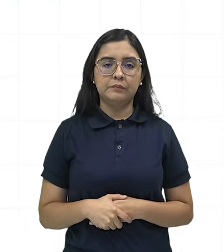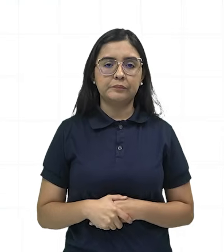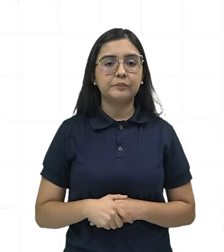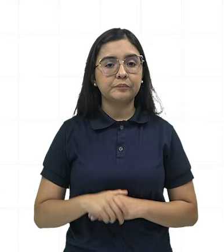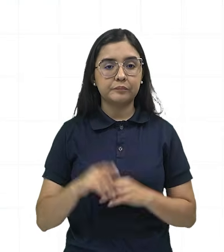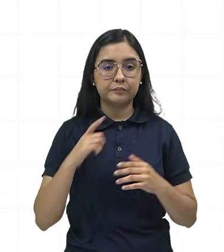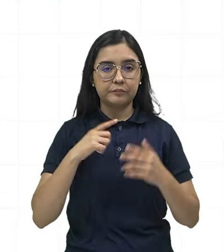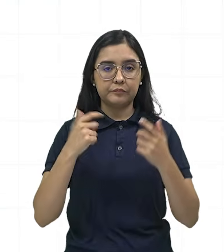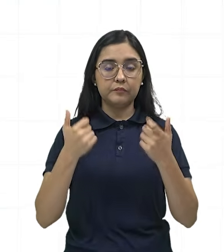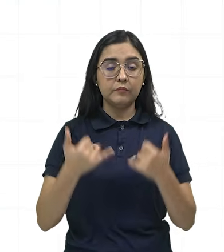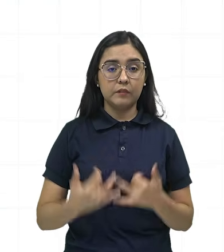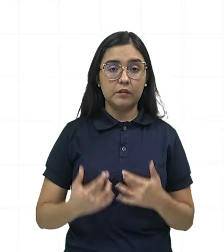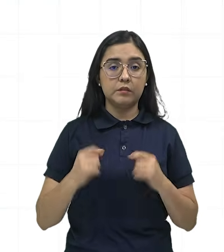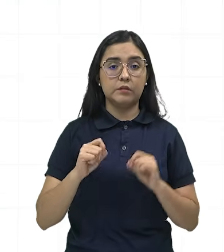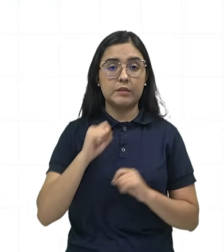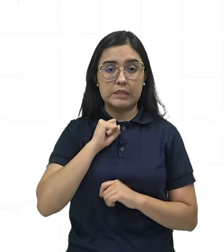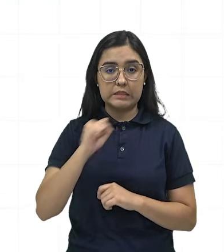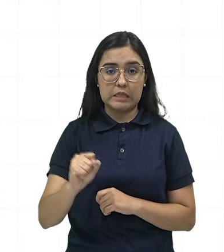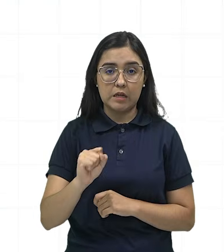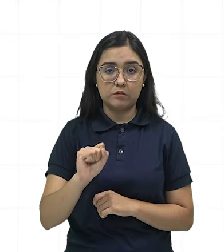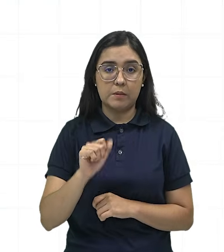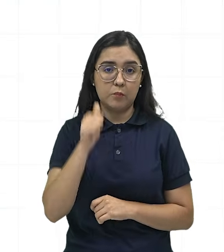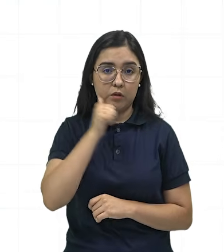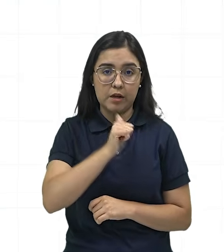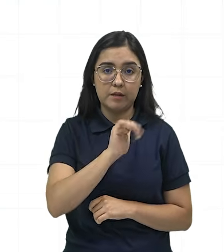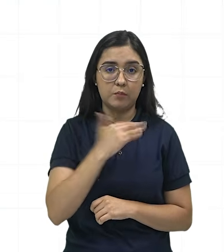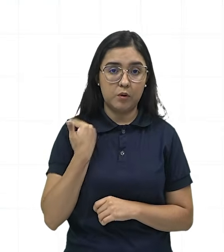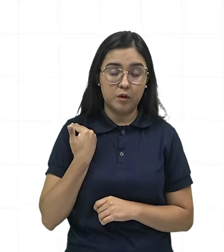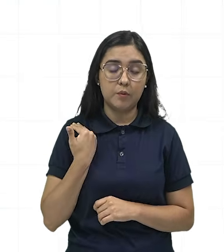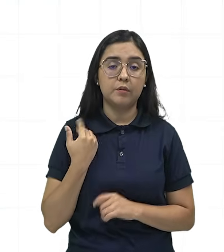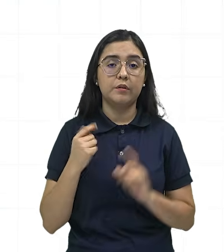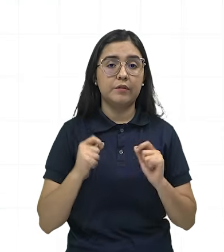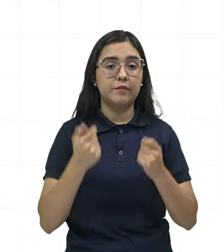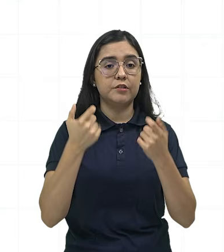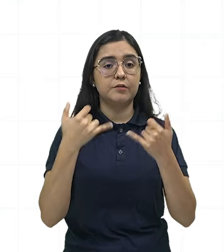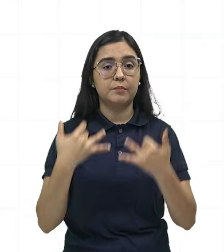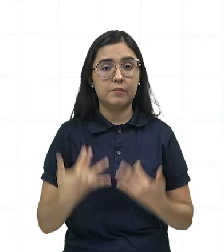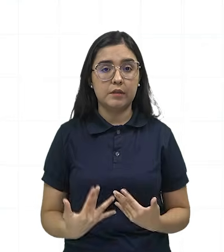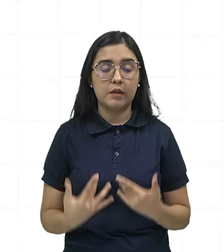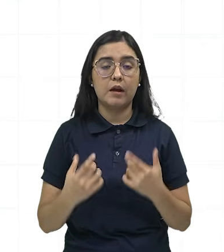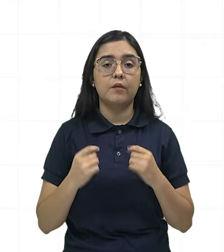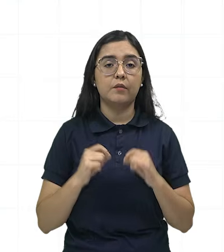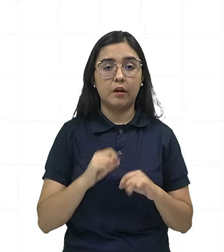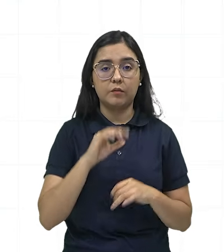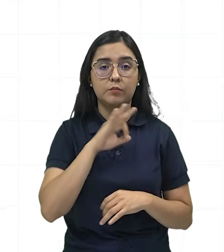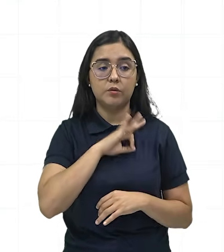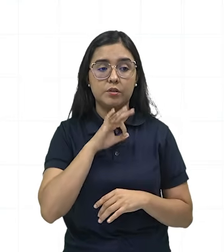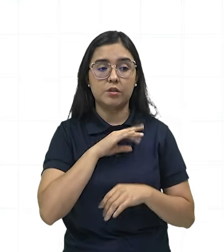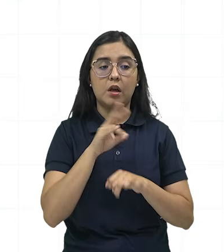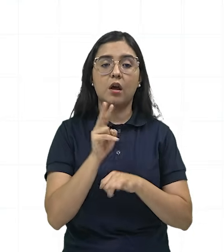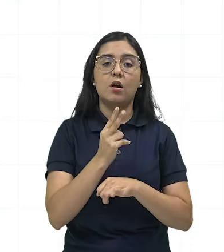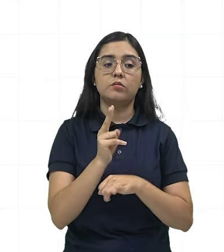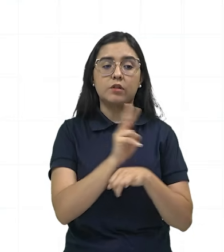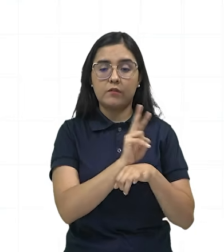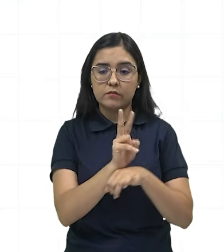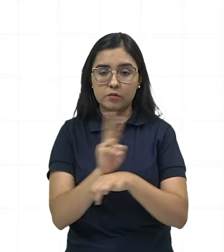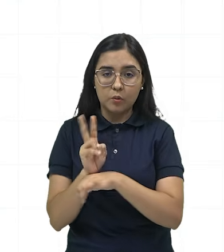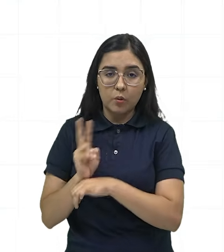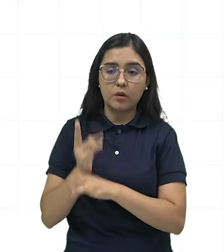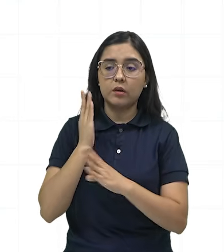na descrição do assassinato, ele vai dizer, né, que eles estavam fazendo ronda, encontraram o